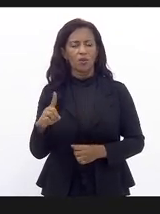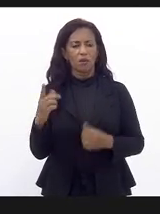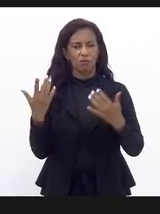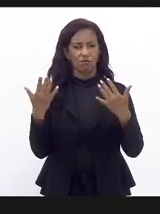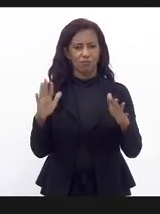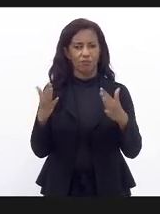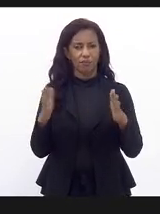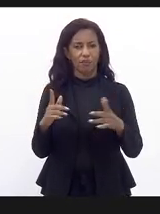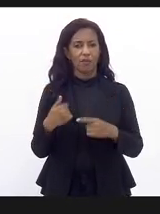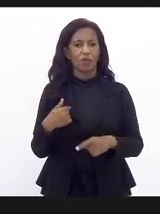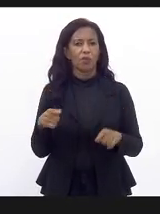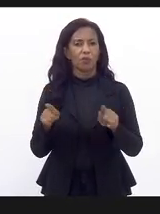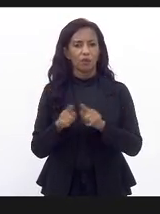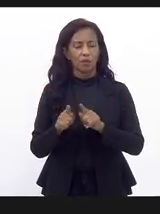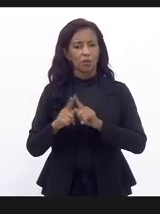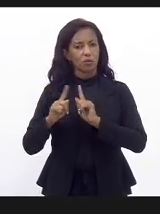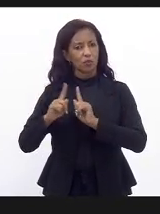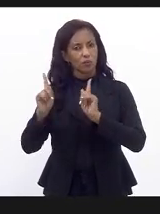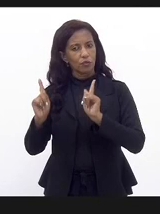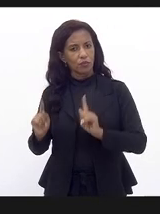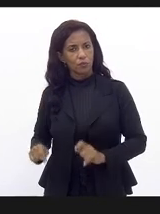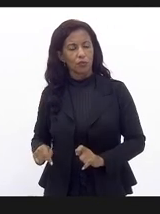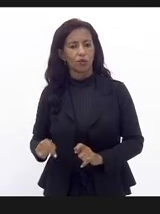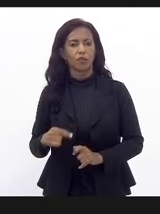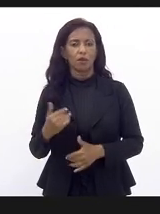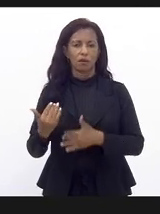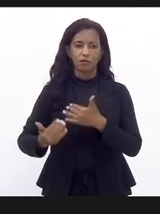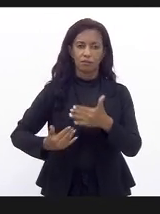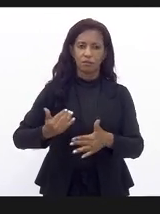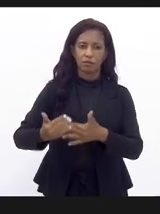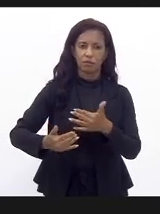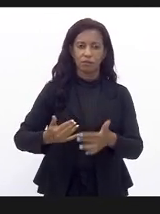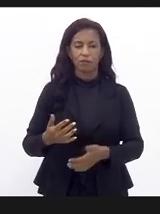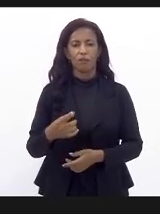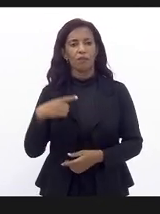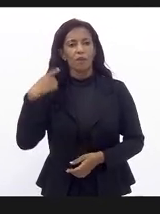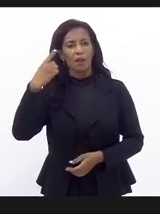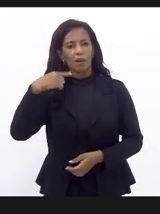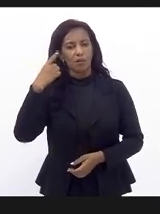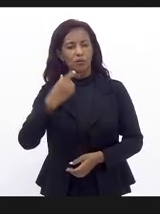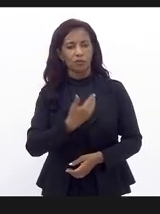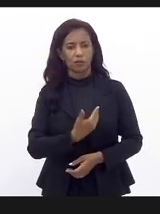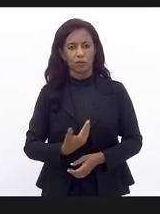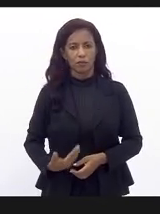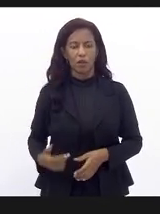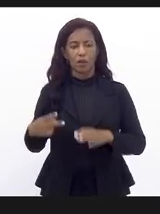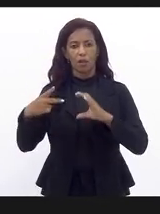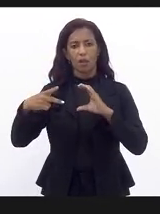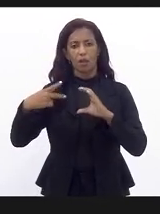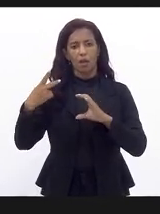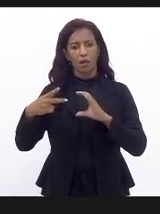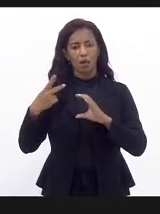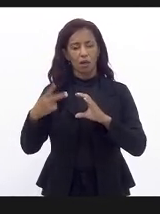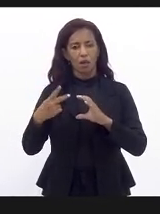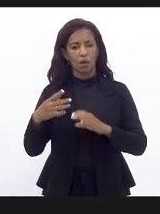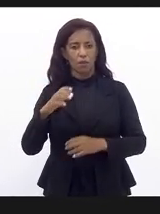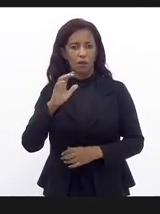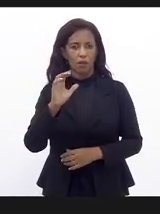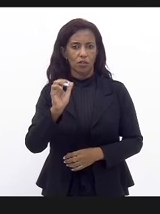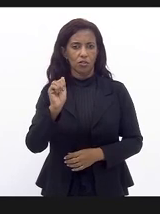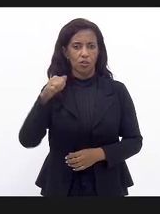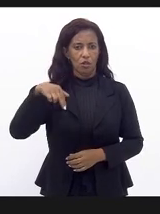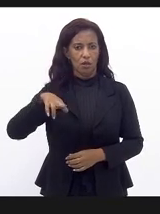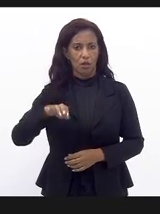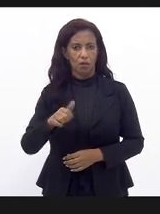aplausos. Eu também sou servidora de carreira, advogada pública da Câmara Municipal de Angra dos Reis,